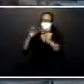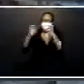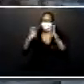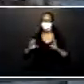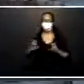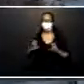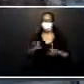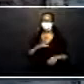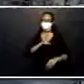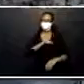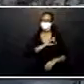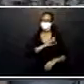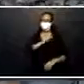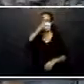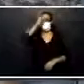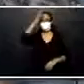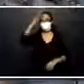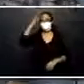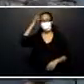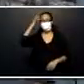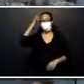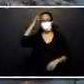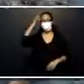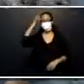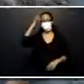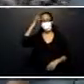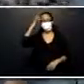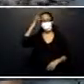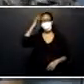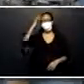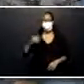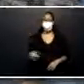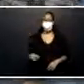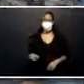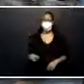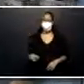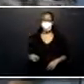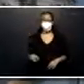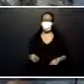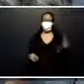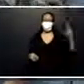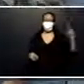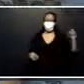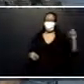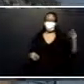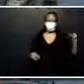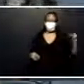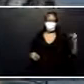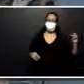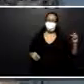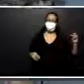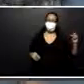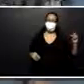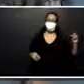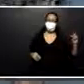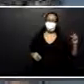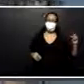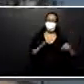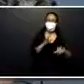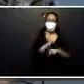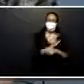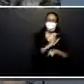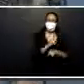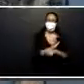ao próximo, né? Enquanto que a minoria realizam doações, recursos e equipamentos para prevenir